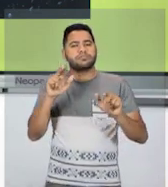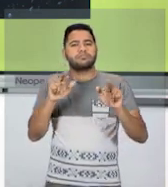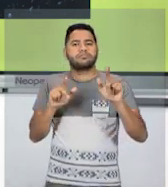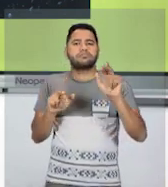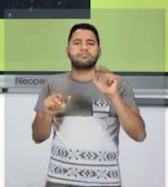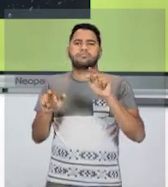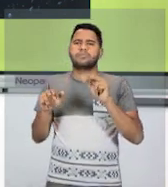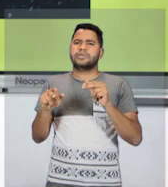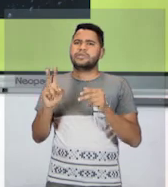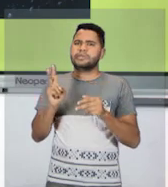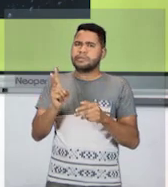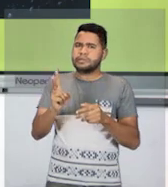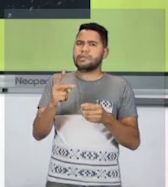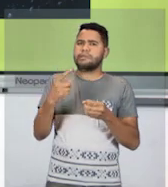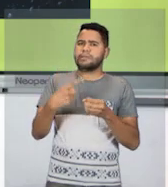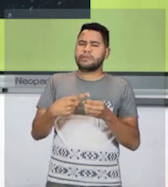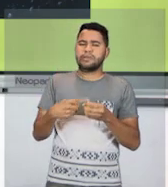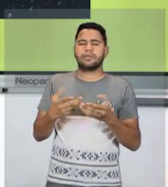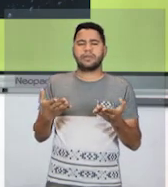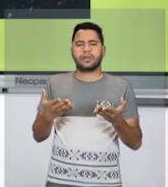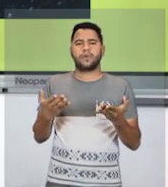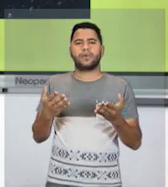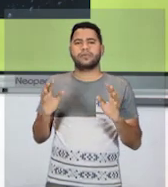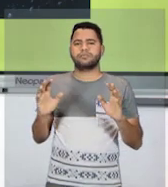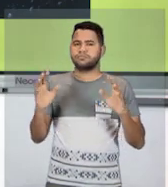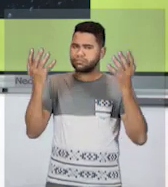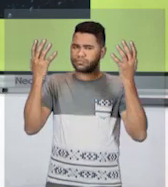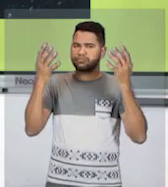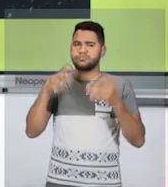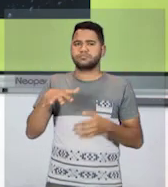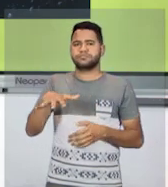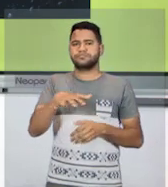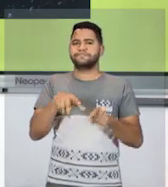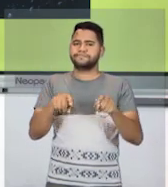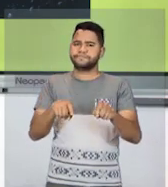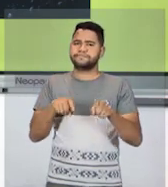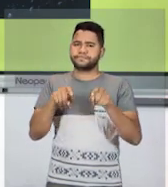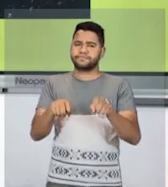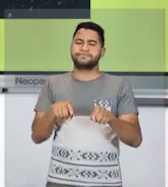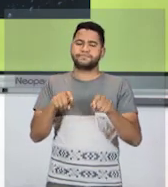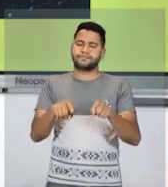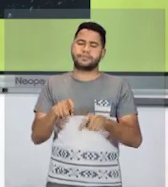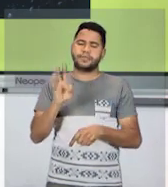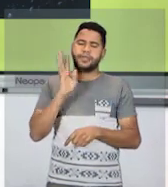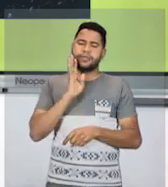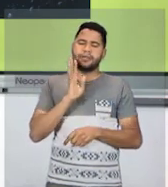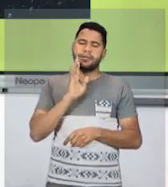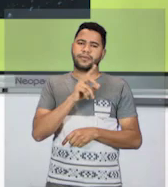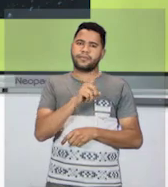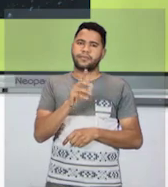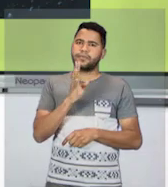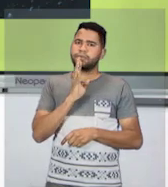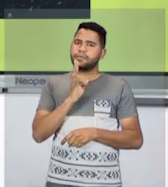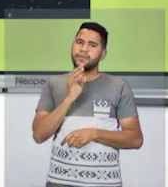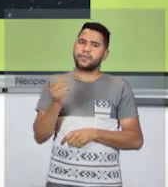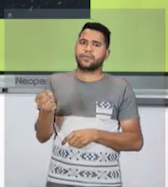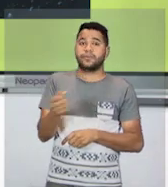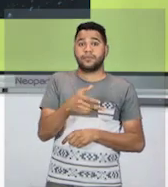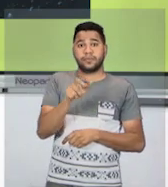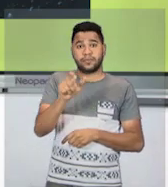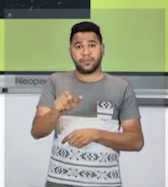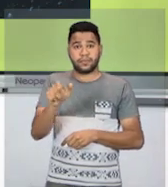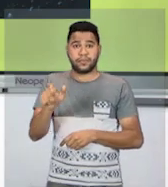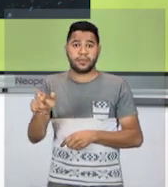né Sempre ela na cidade agora estão fazendo muito feliz que vais no interior e é bem legal que você conhece pessoas novas